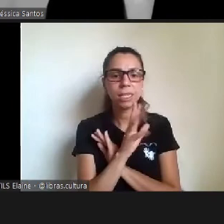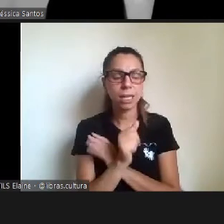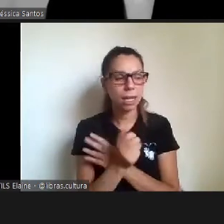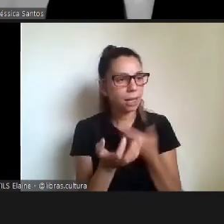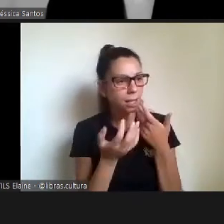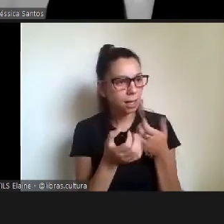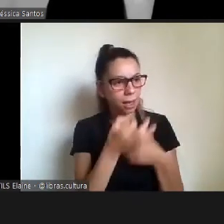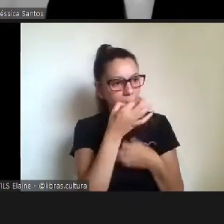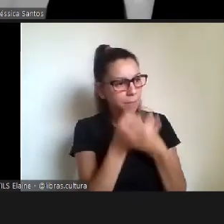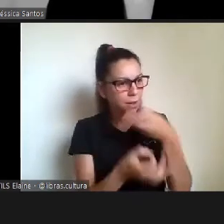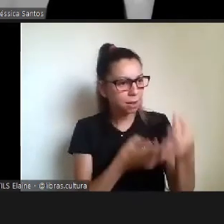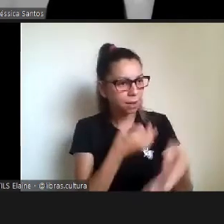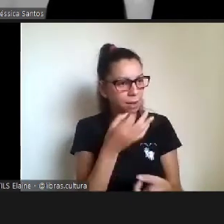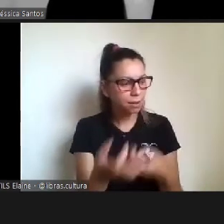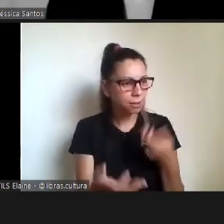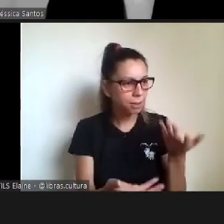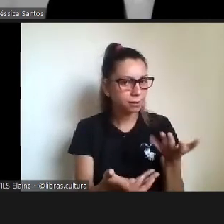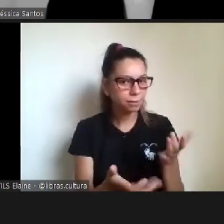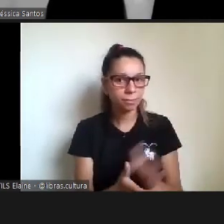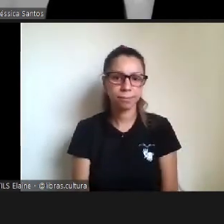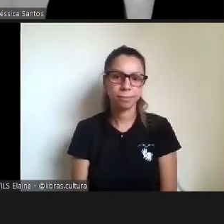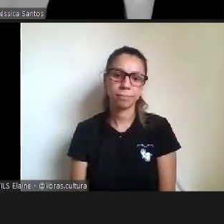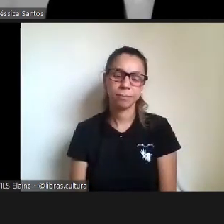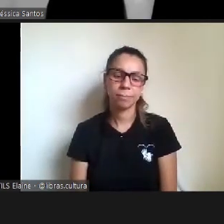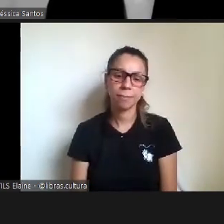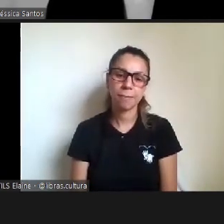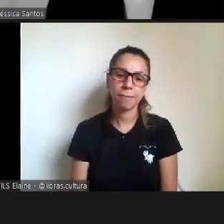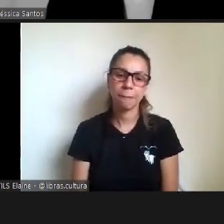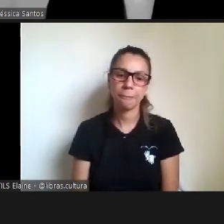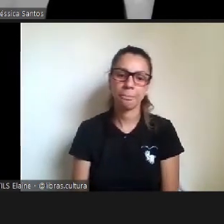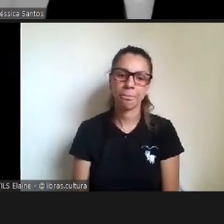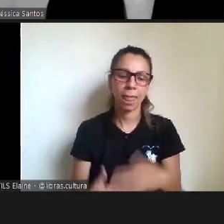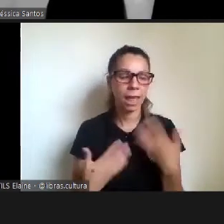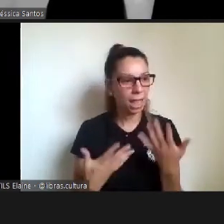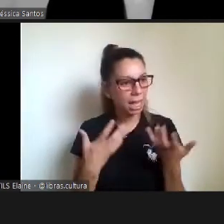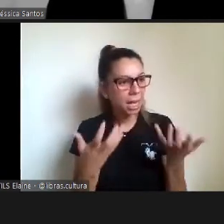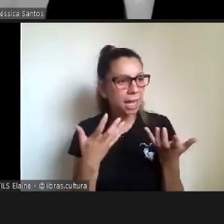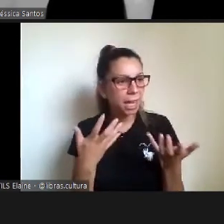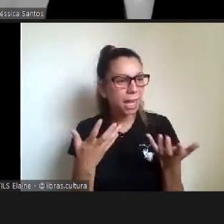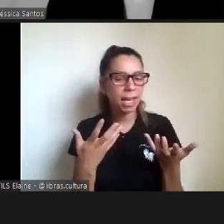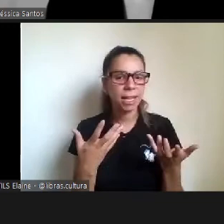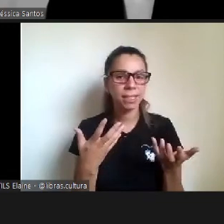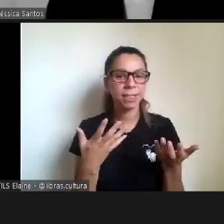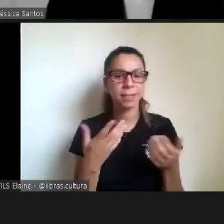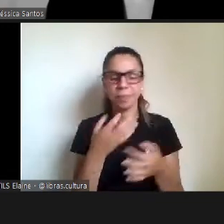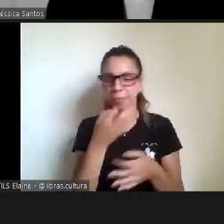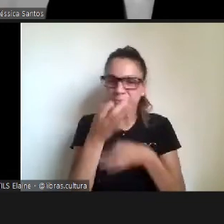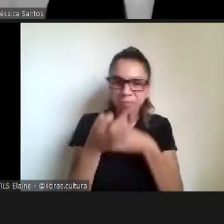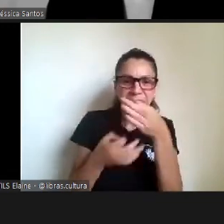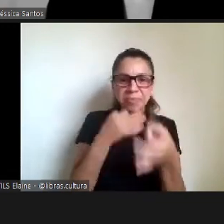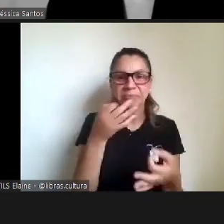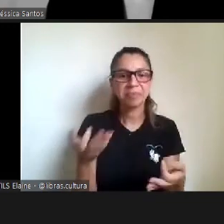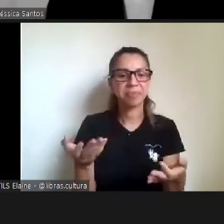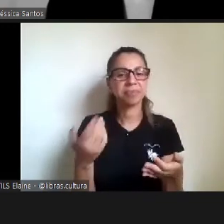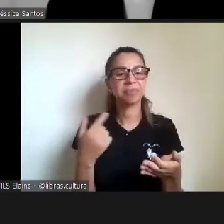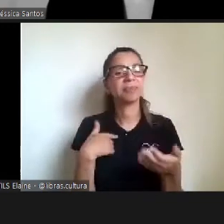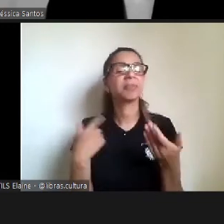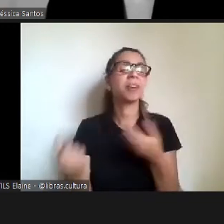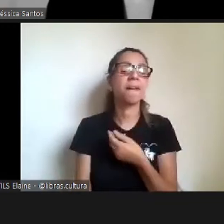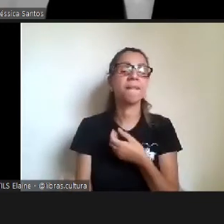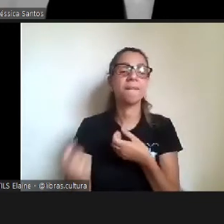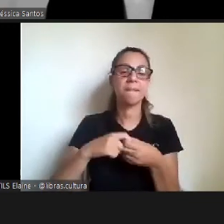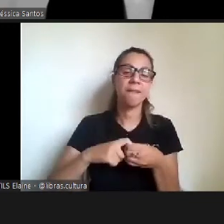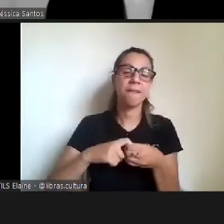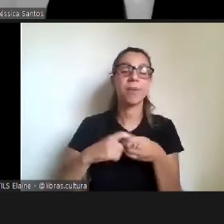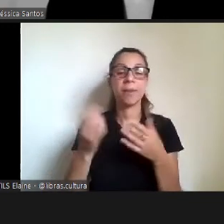Jéssica, Sueli perguntando se você quer comentar mais alguma coisa dessas últimas questões que foram abertas aqui sobre o que seria um retorno para o